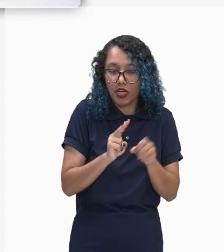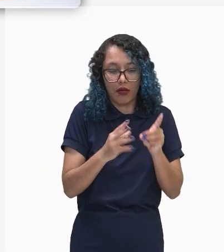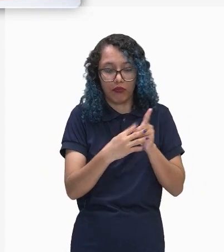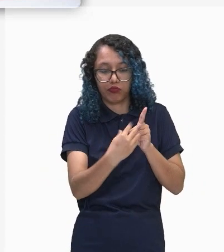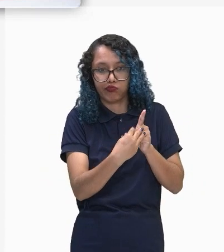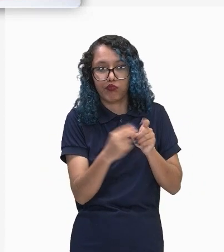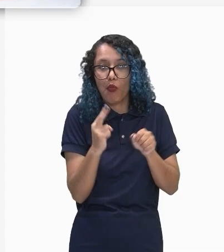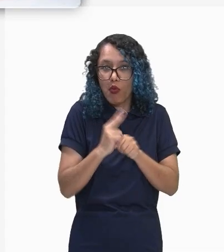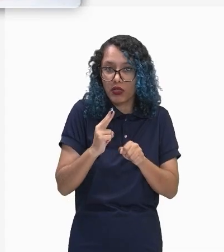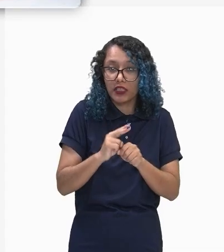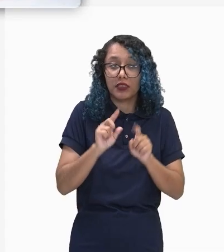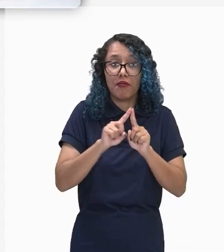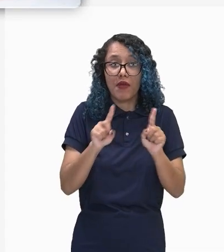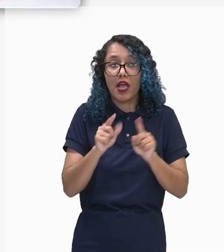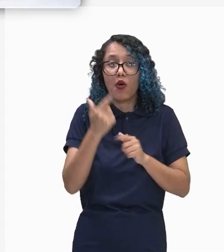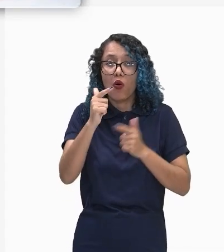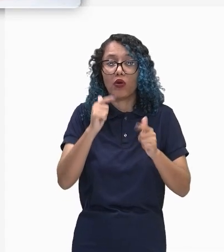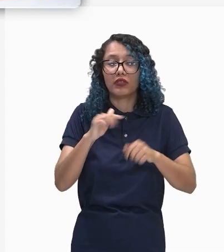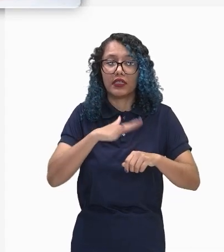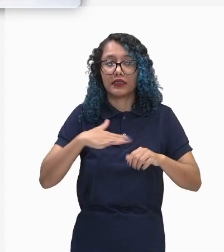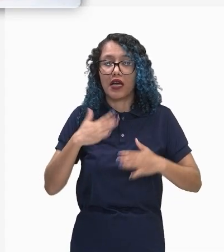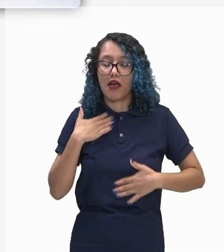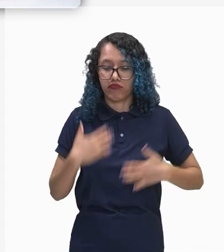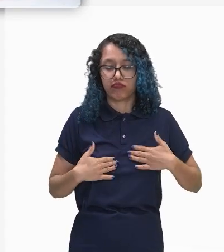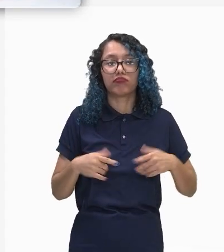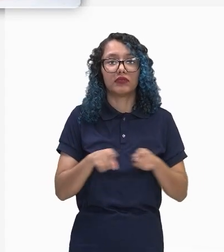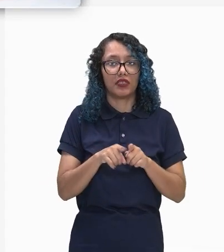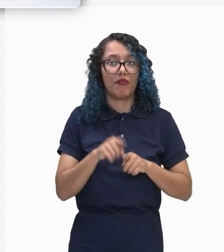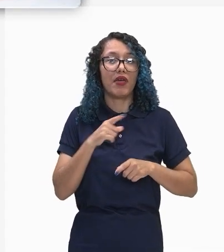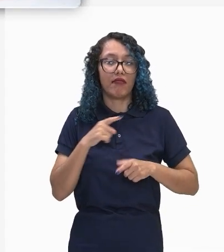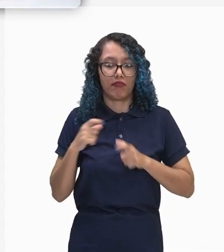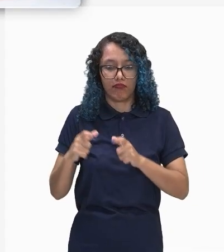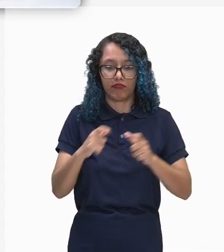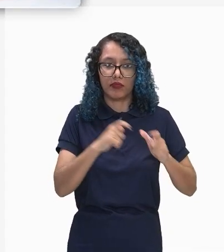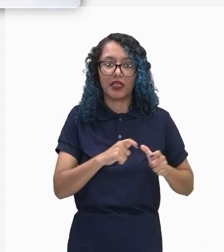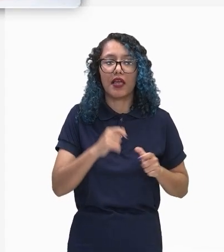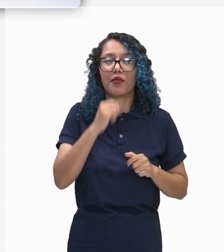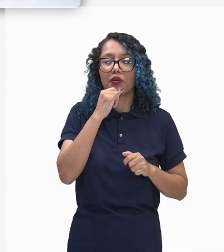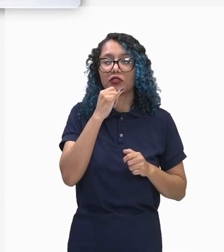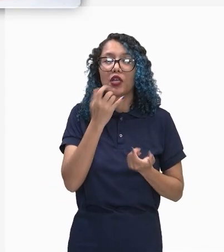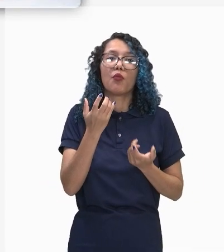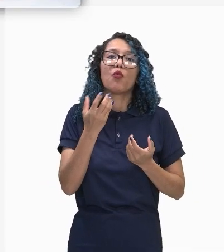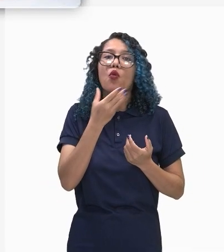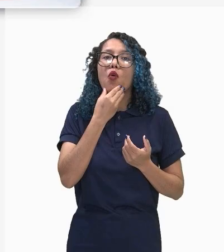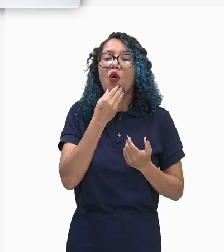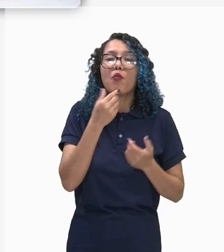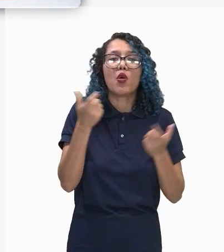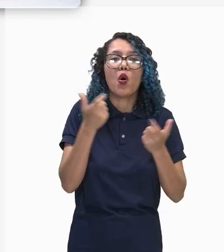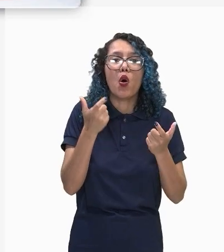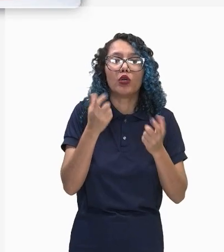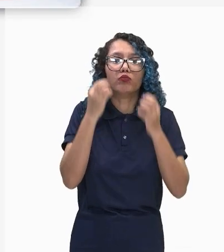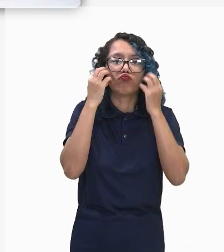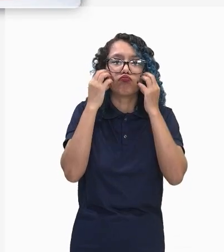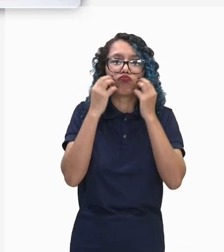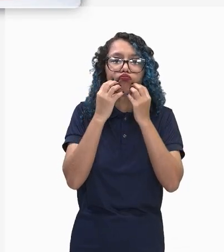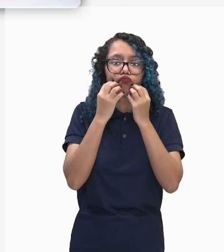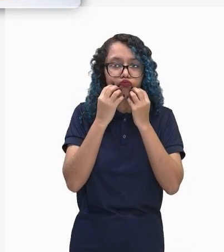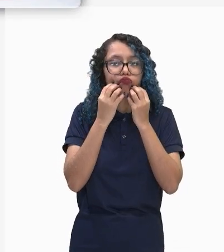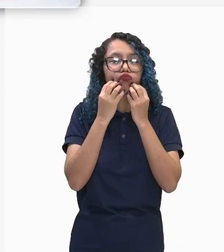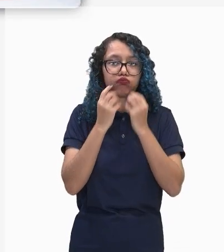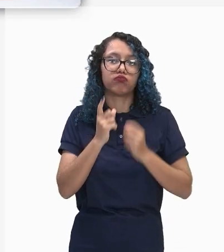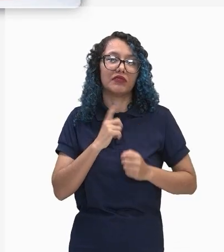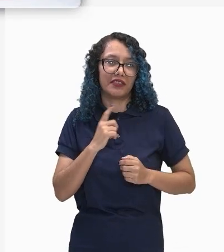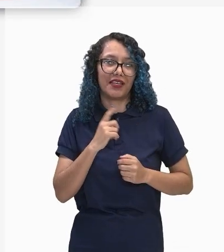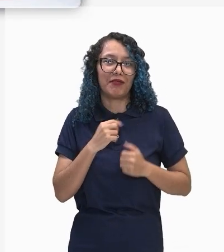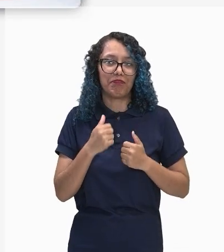mas também em outras partes do corpo pode surgir esses pelos, né? Normalmente nos meninos é o momento que começa a aparecer aí a